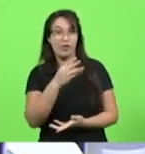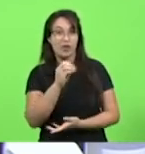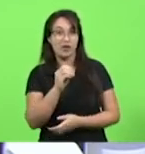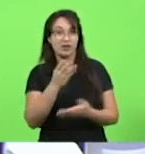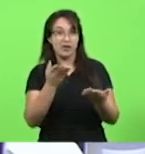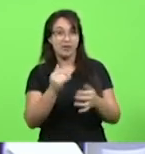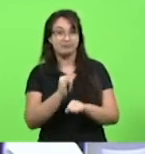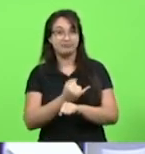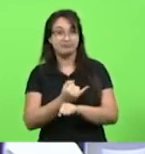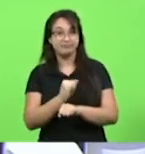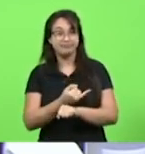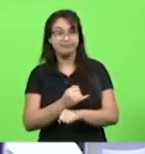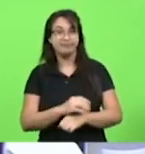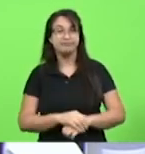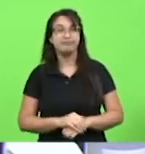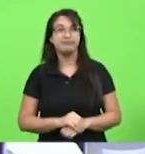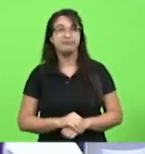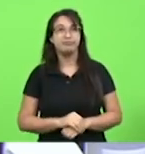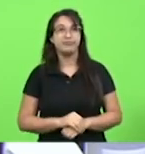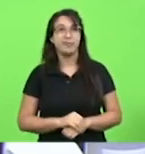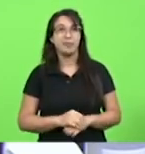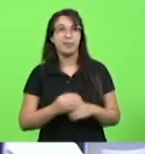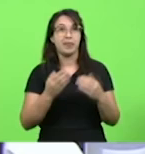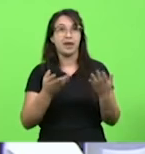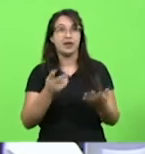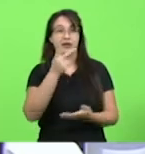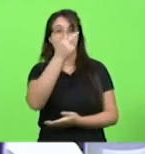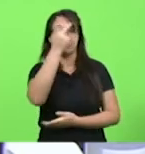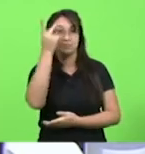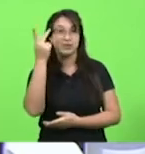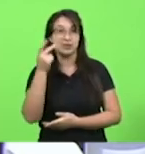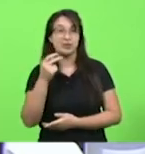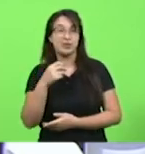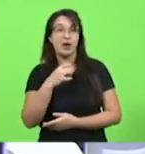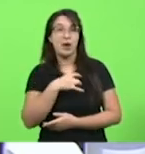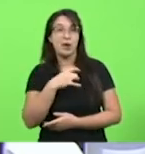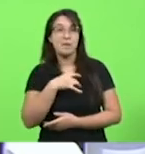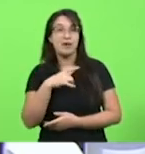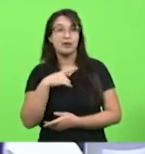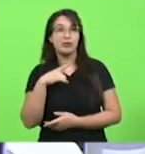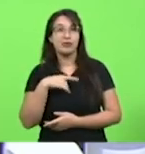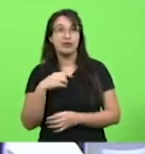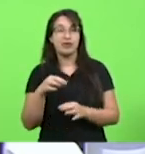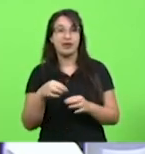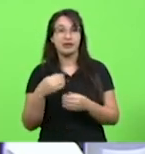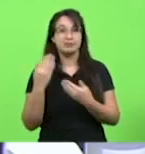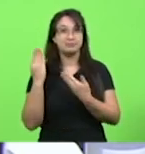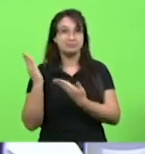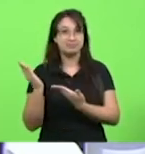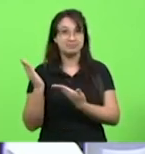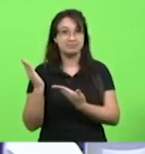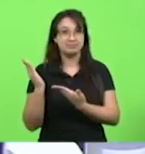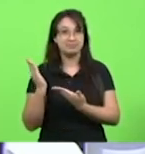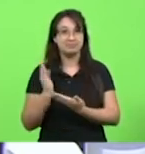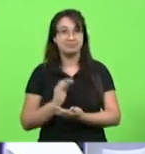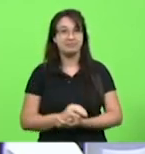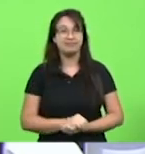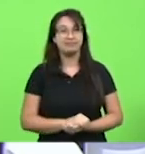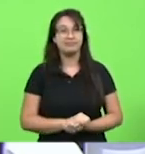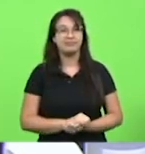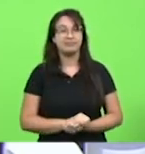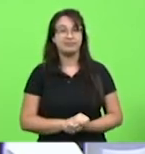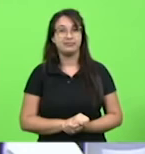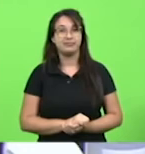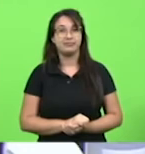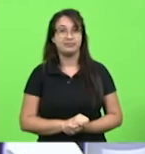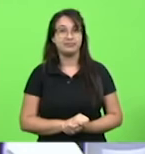é a única linguagem O que é isso pessoal tem medo a isso aqui ó ó na hora que tu balança isso aqui é isso aqui